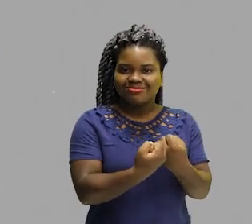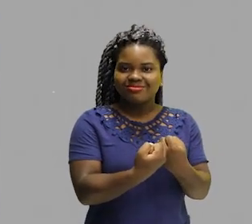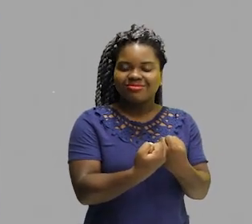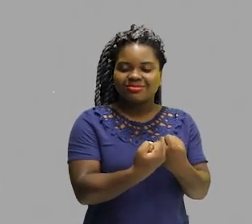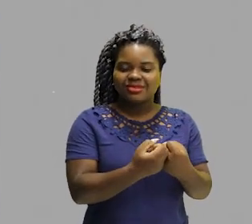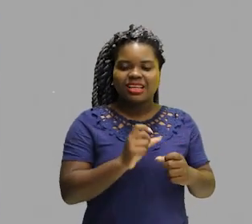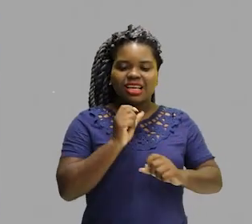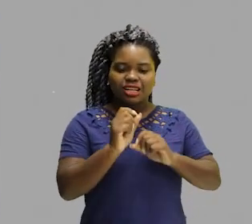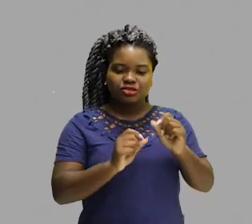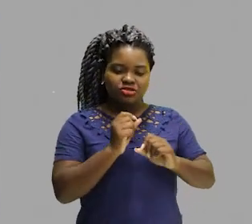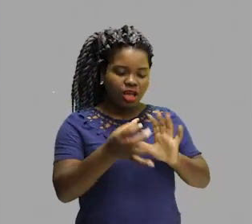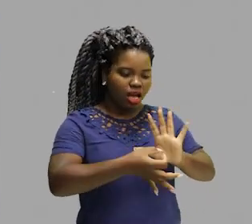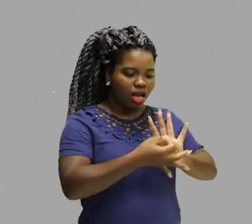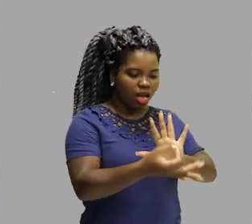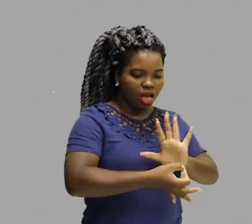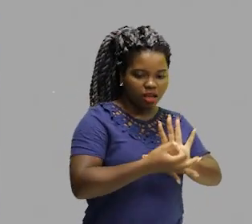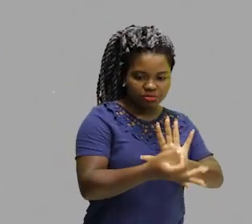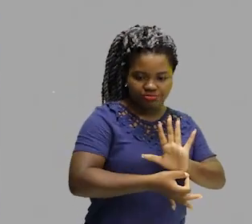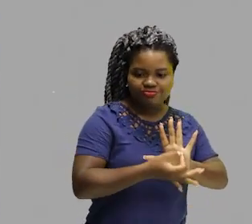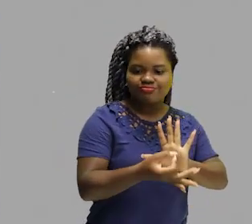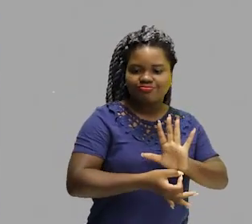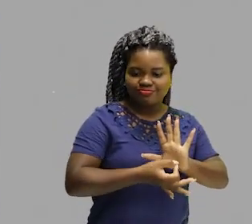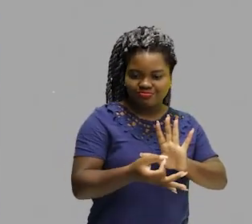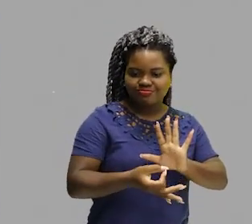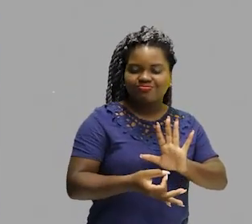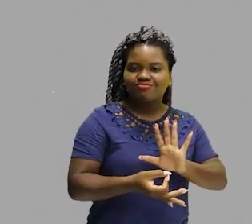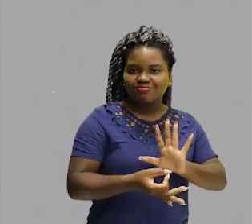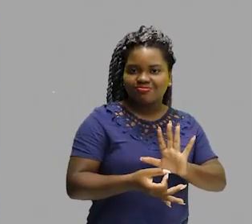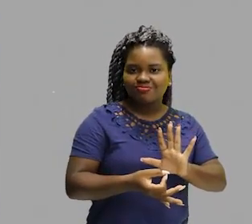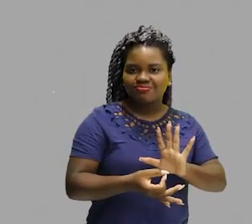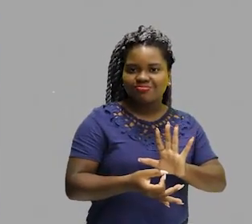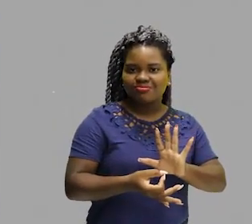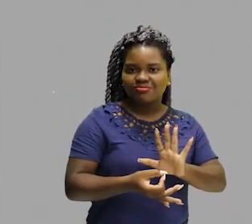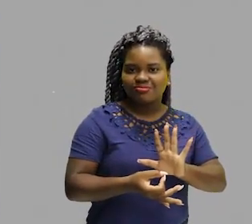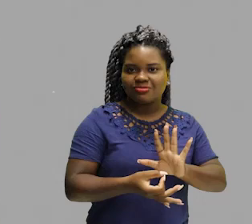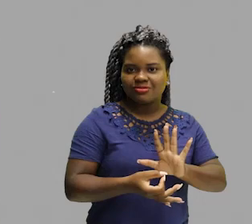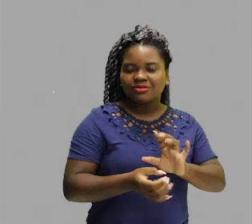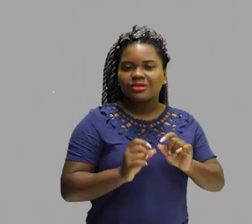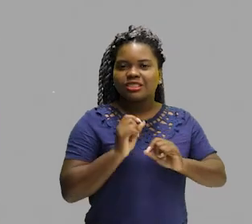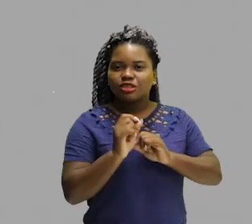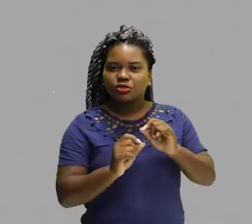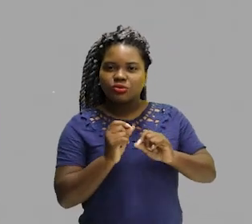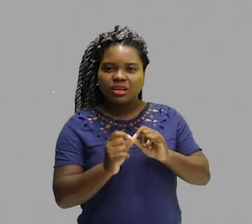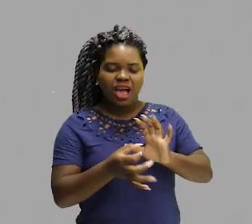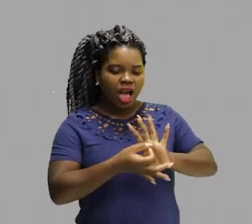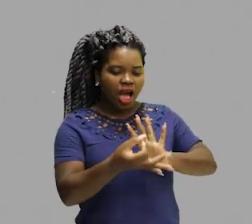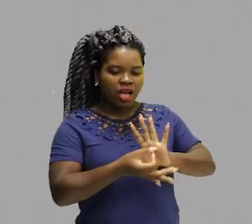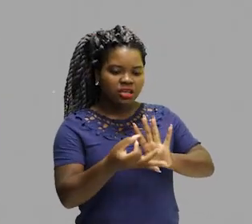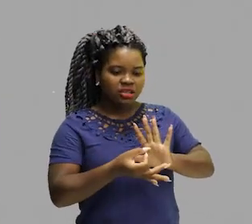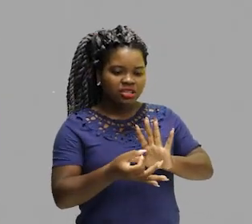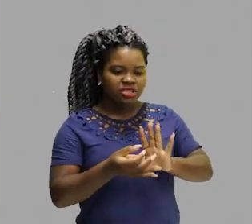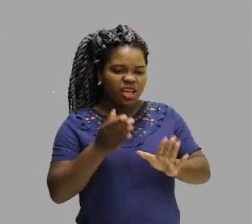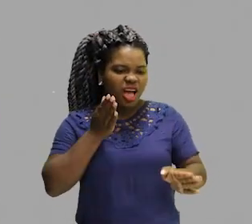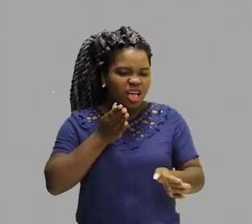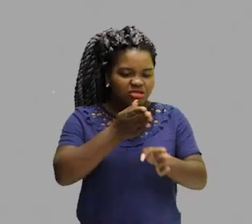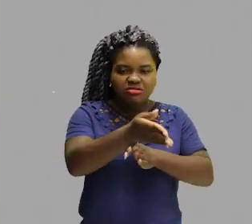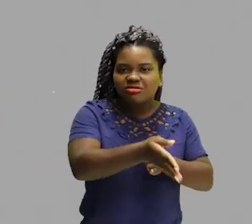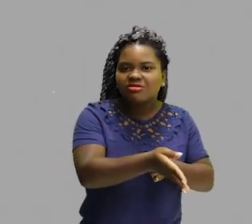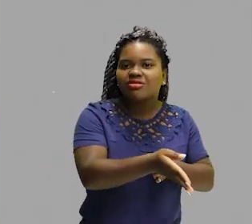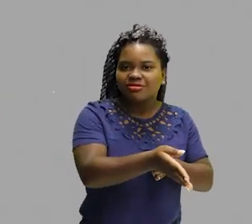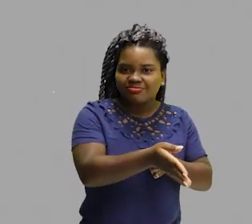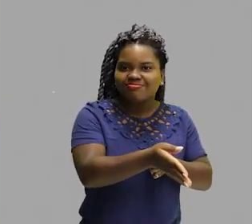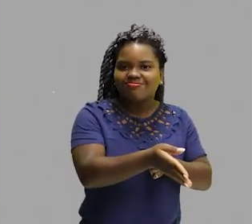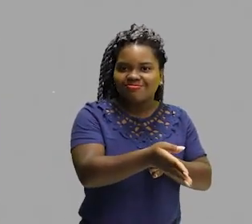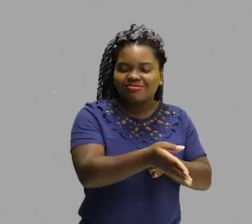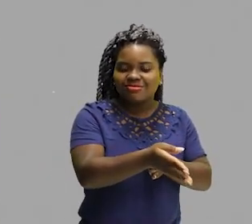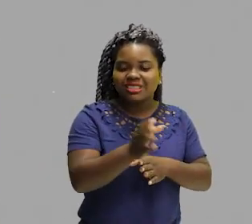as de maldizer e as de escárnio. As de maldizer eram aquelas onde a crítica era de forma direta. E as